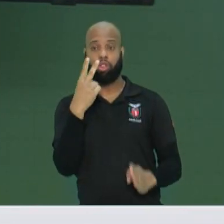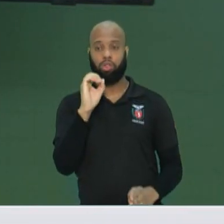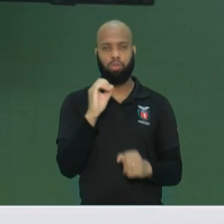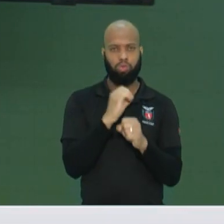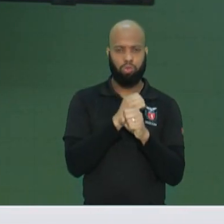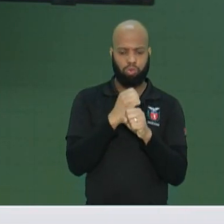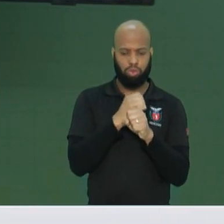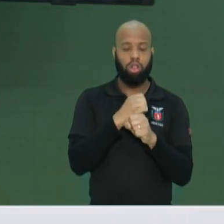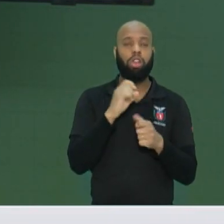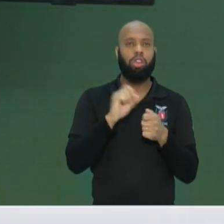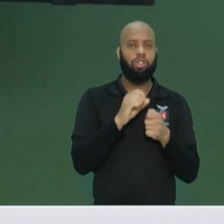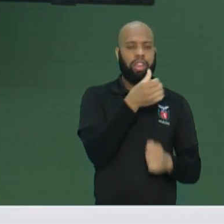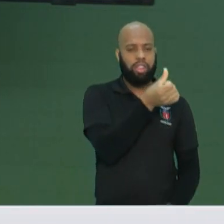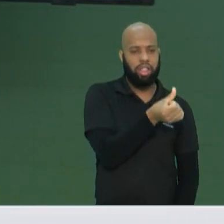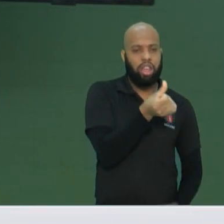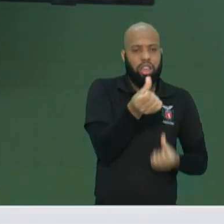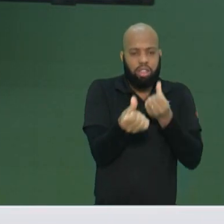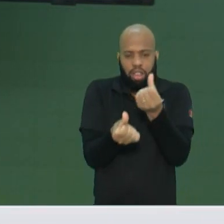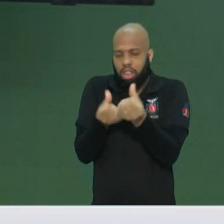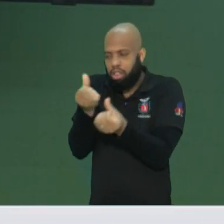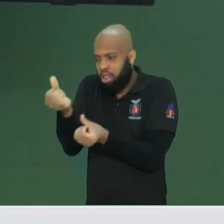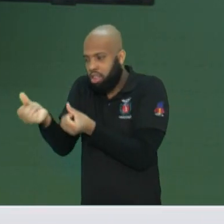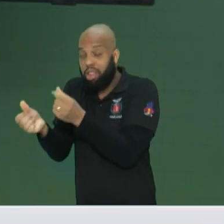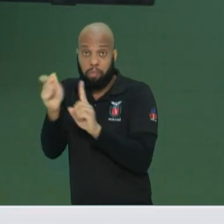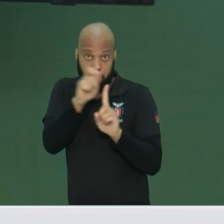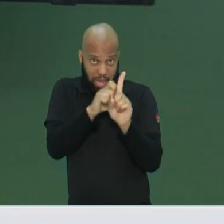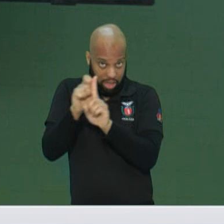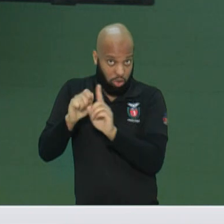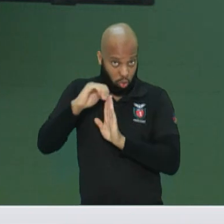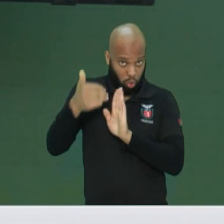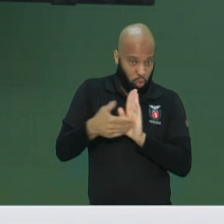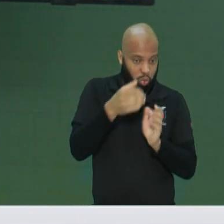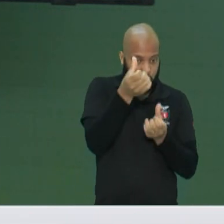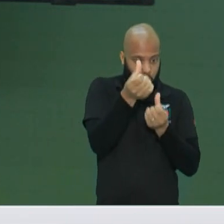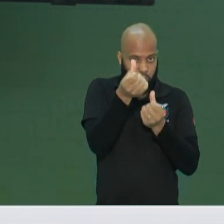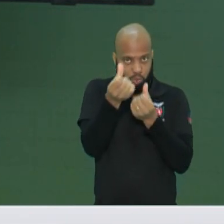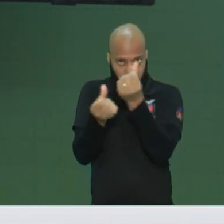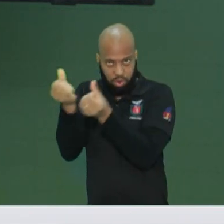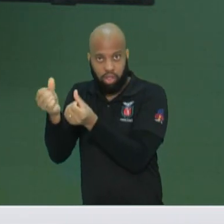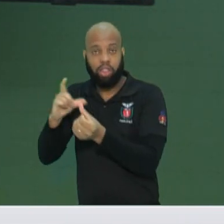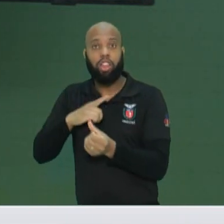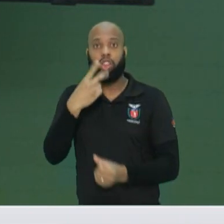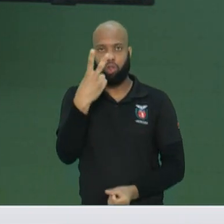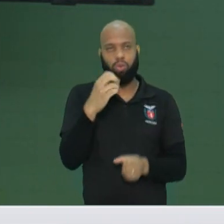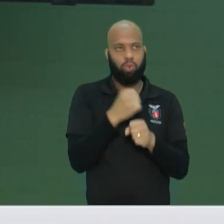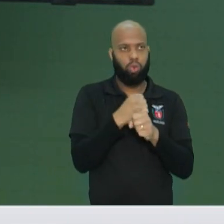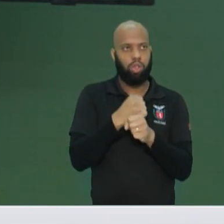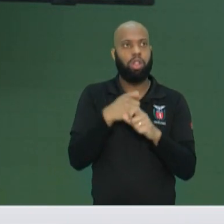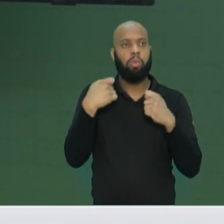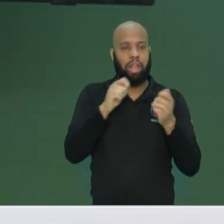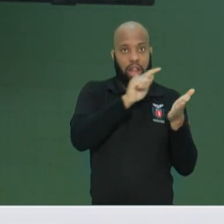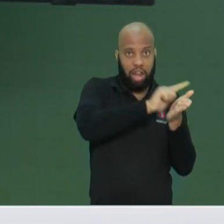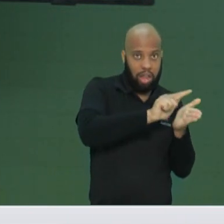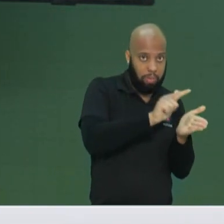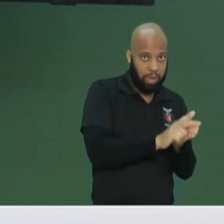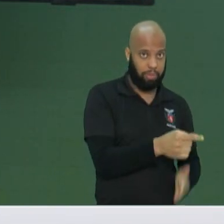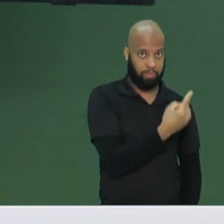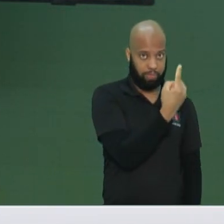6 meses, 6 meses, 6 meses, 6 meses. Nós temos 2 anos. Então, eu preciso limpar a caixa d'água